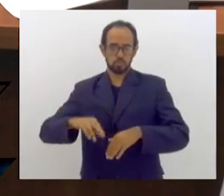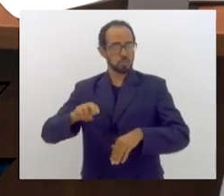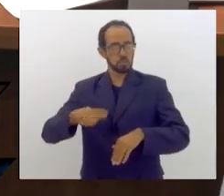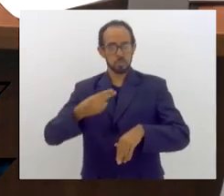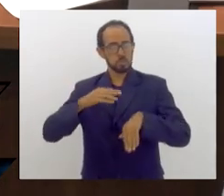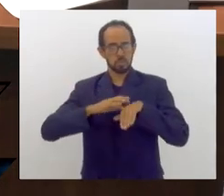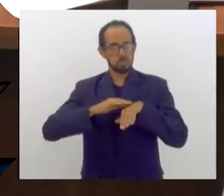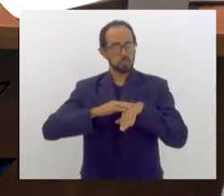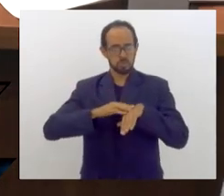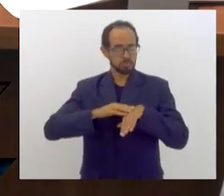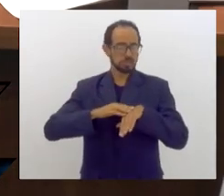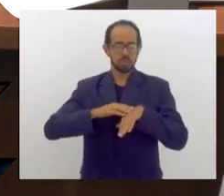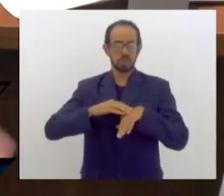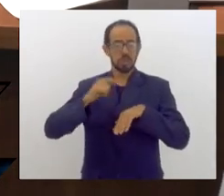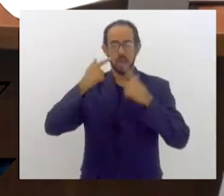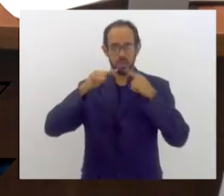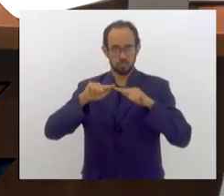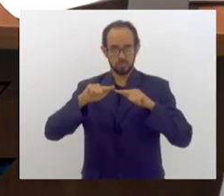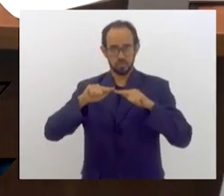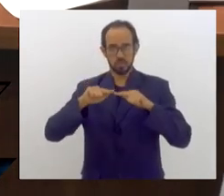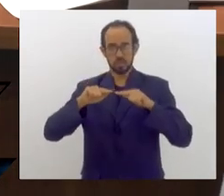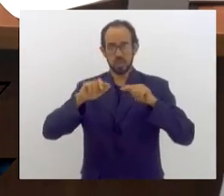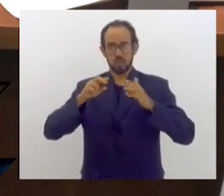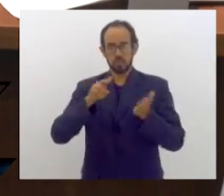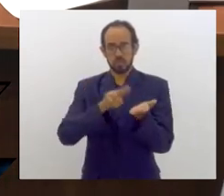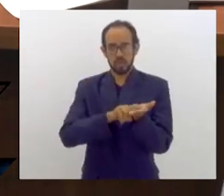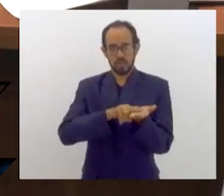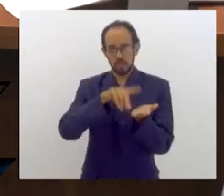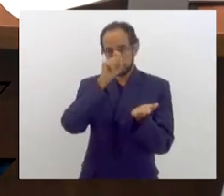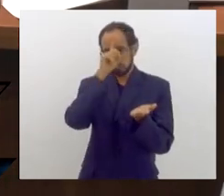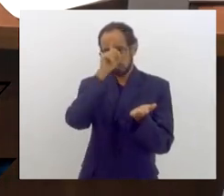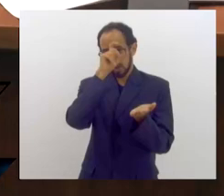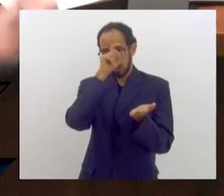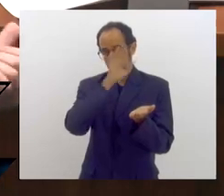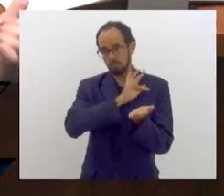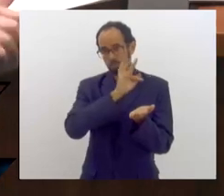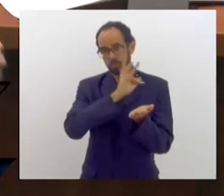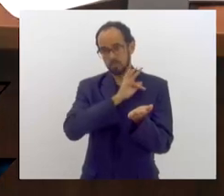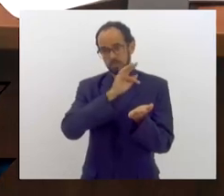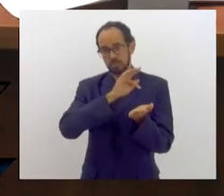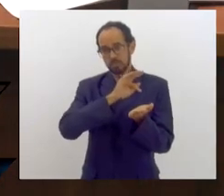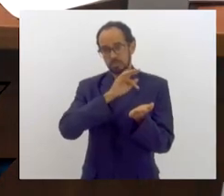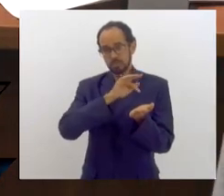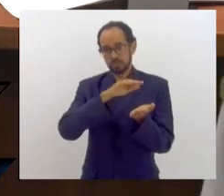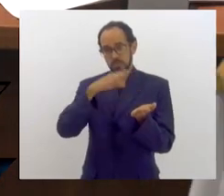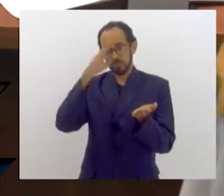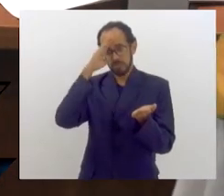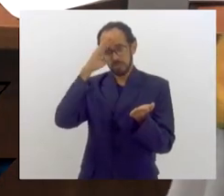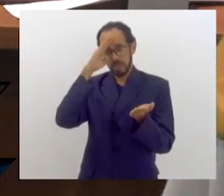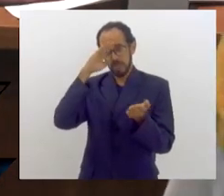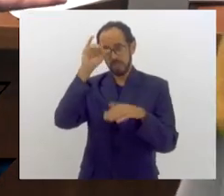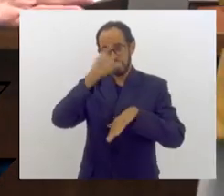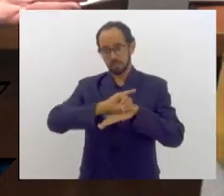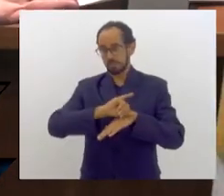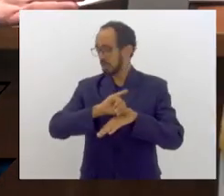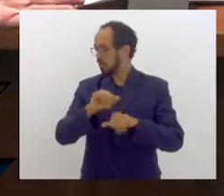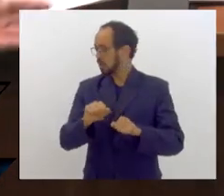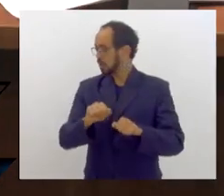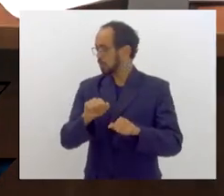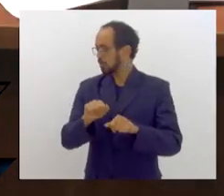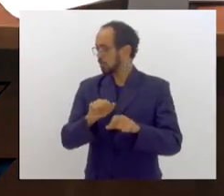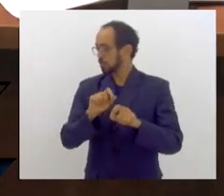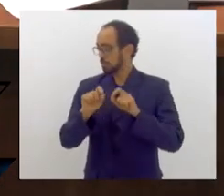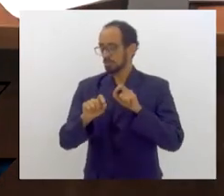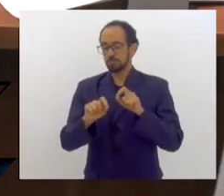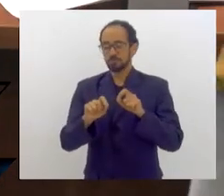uma enfermidade, uma situação grave, fica internado no hospital da Polícia Militar da capital, que tem muito mais estrutura do que o interior,